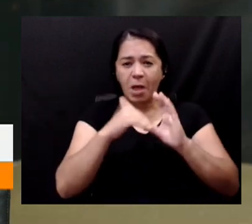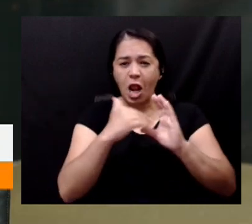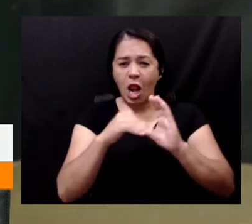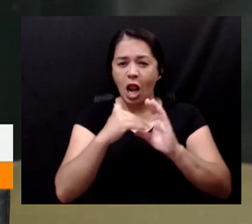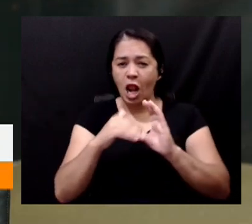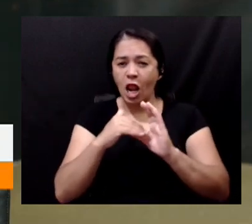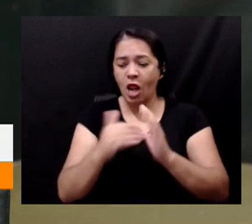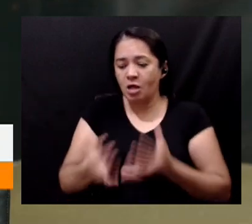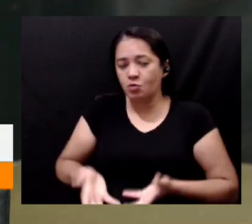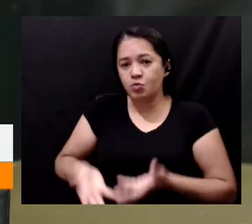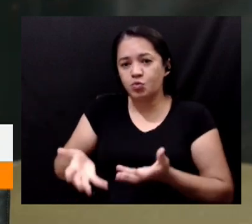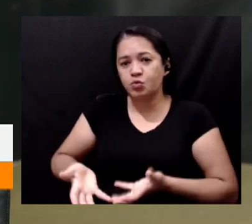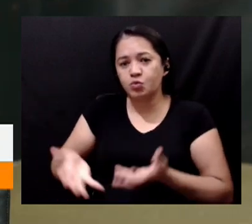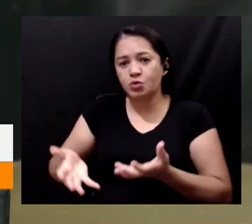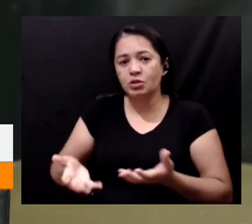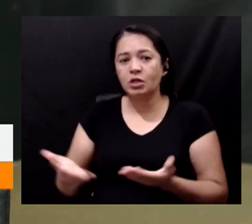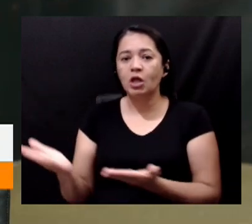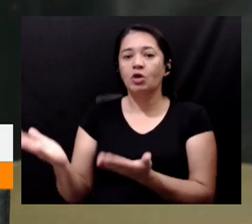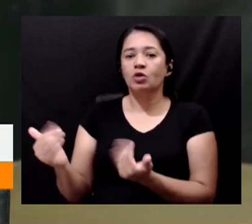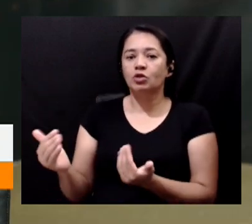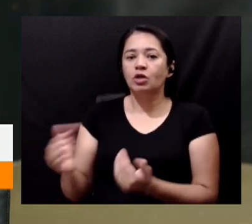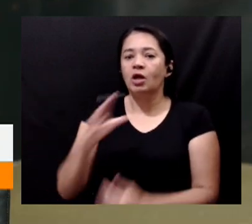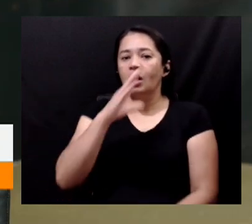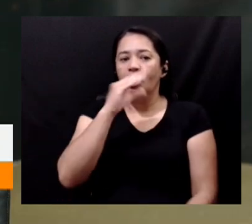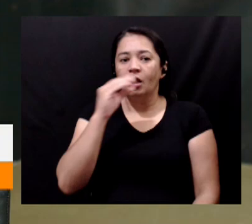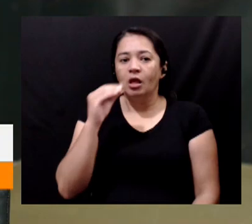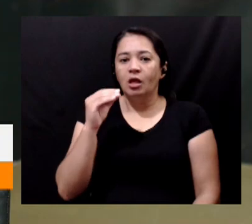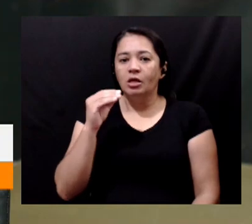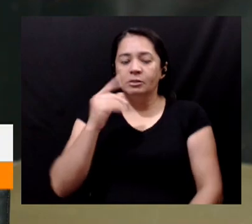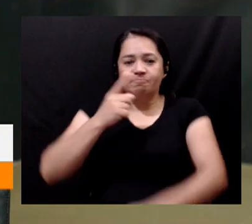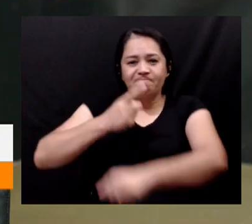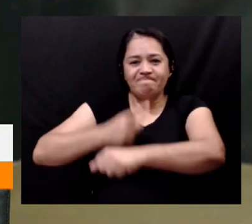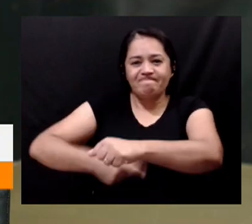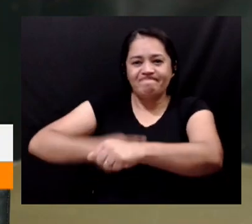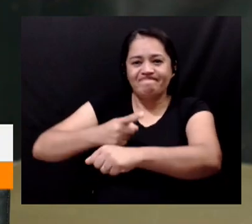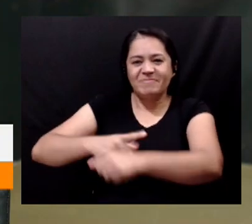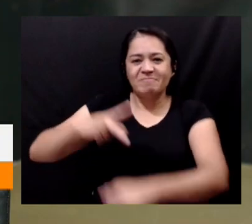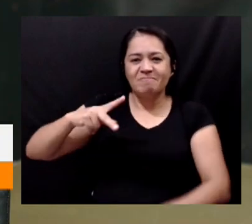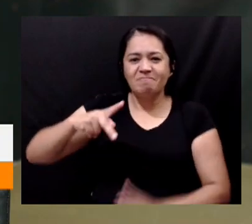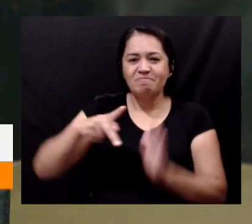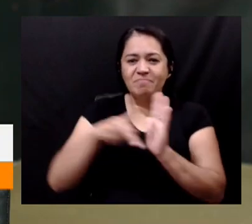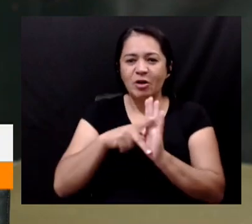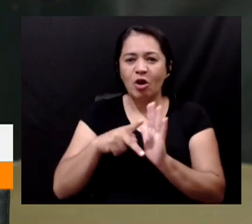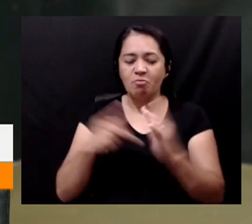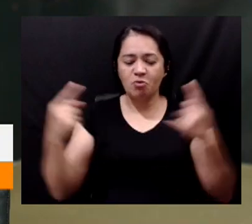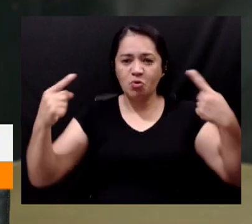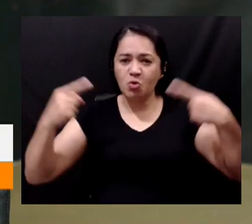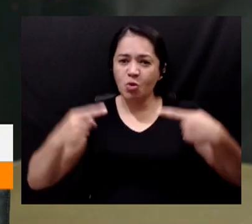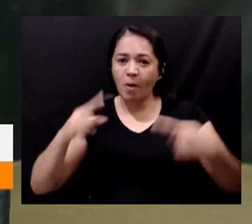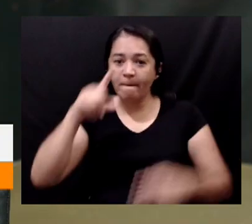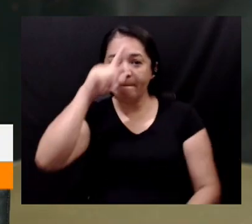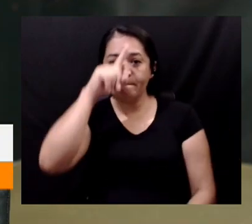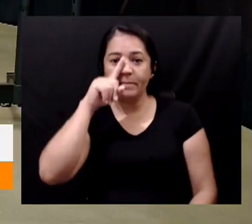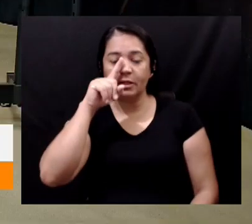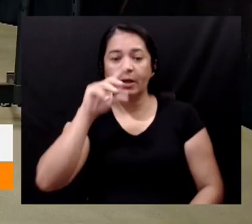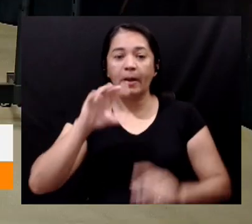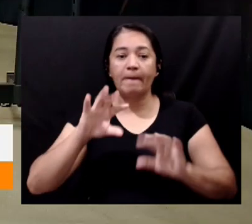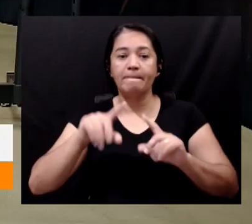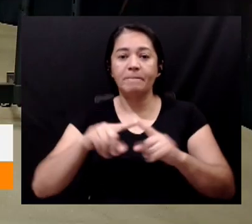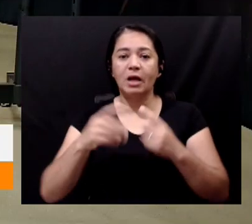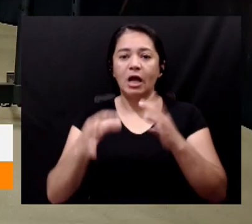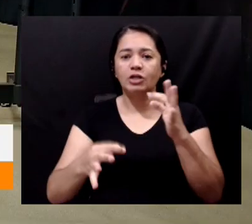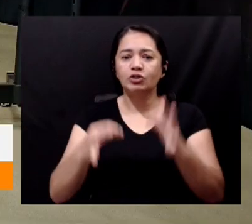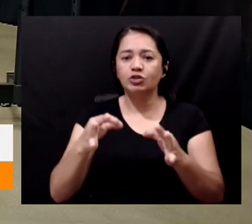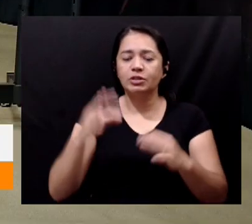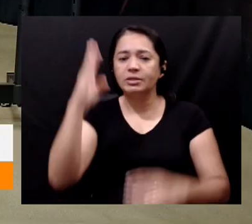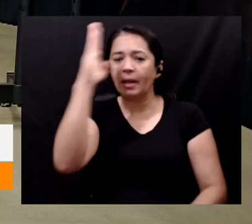o jovem adolescente à automutilação, né? A esses desafios. E a justiça brasileira, ela trata de que forma? Tem